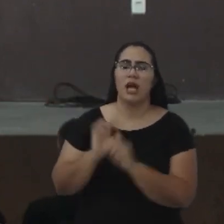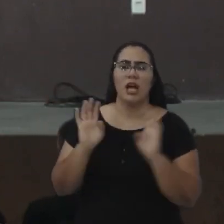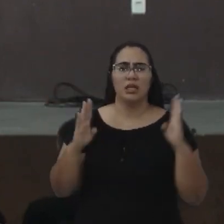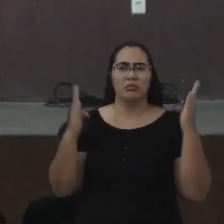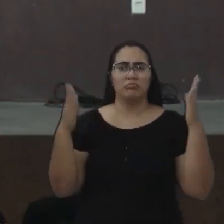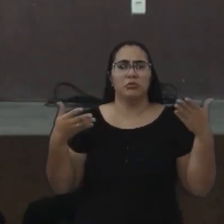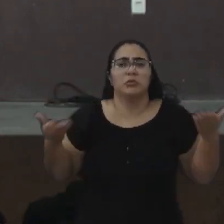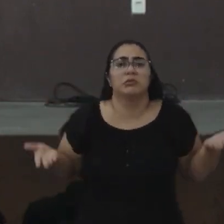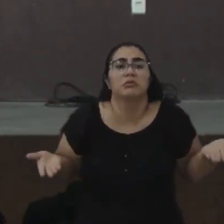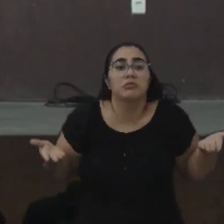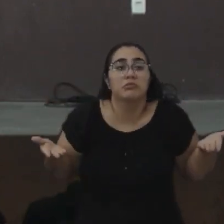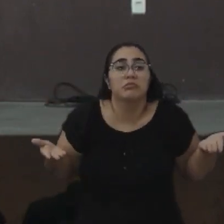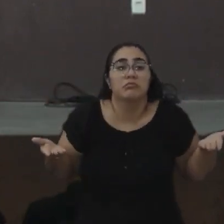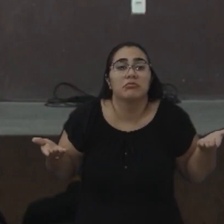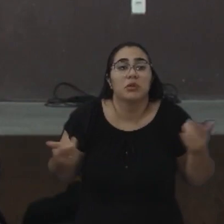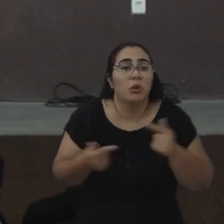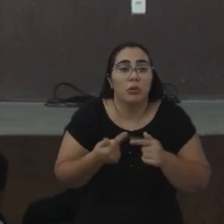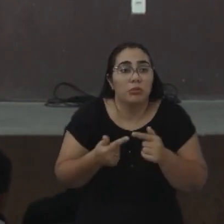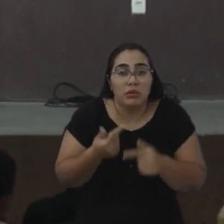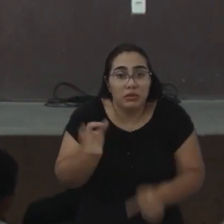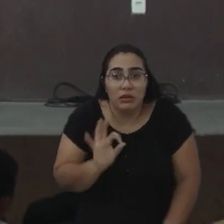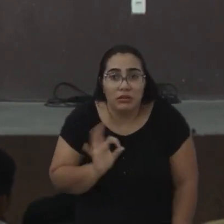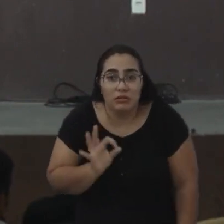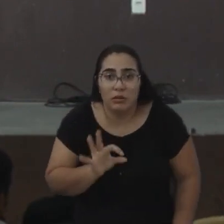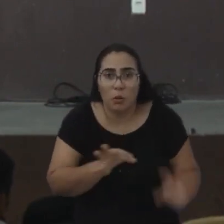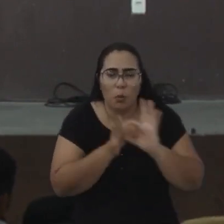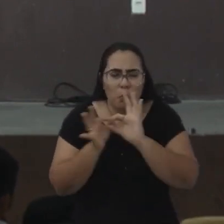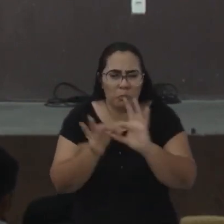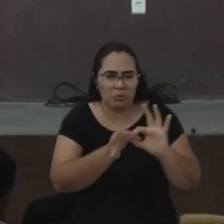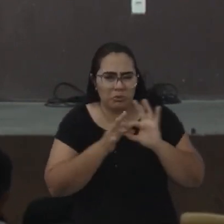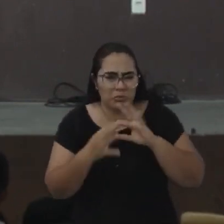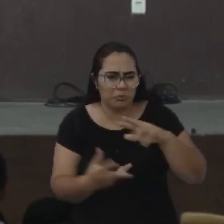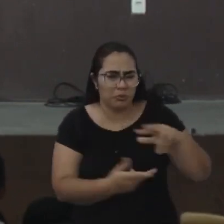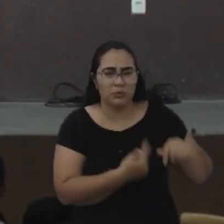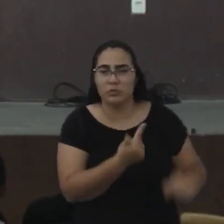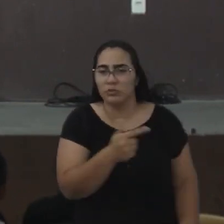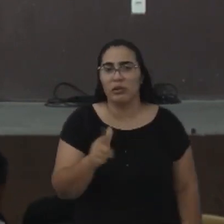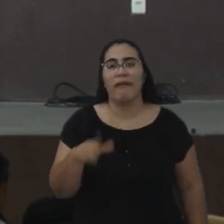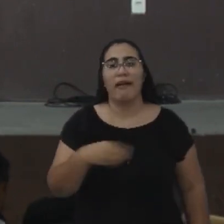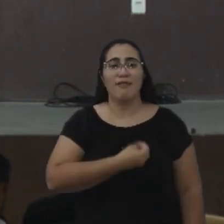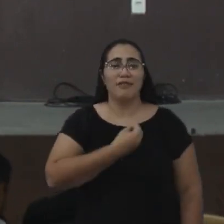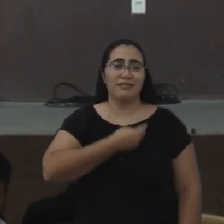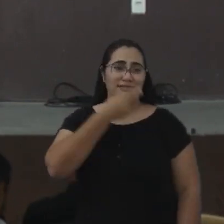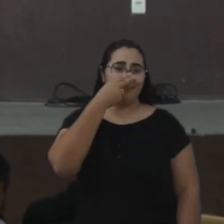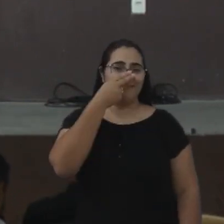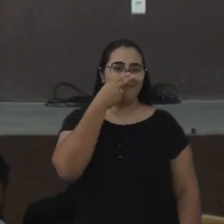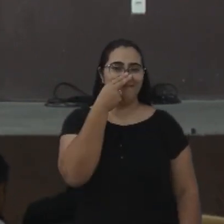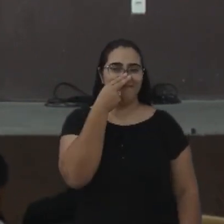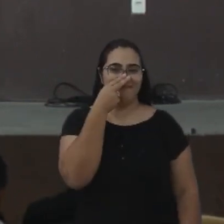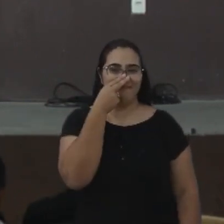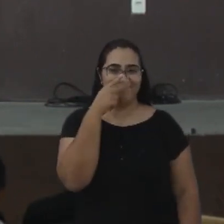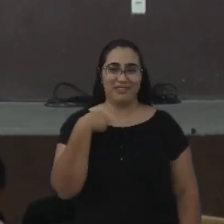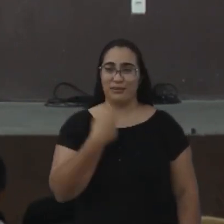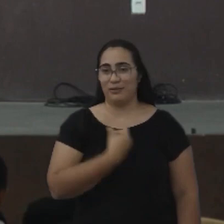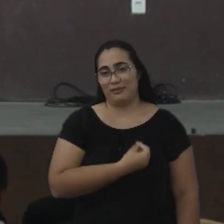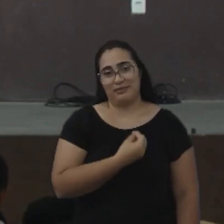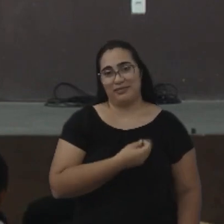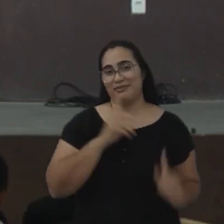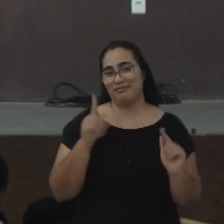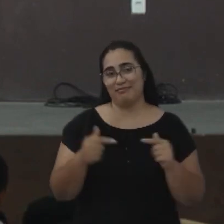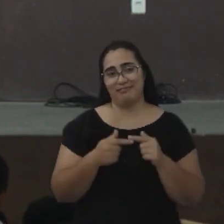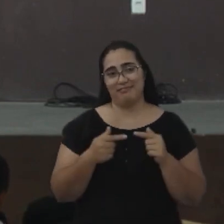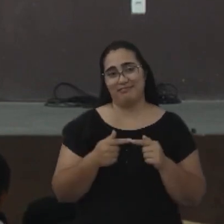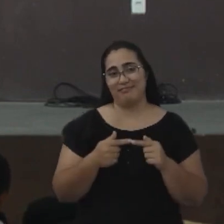vai participar do como? Como? Não tem comunhão. É assim a vida do crente. É assim que a gente vive.